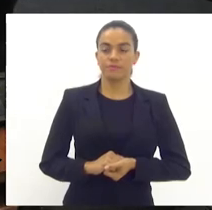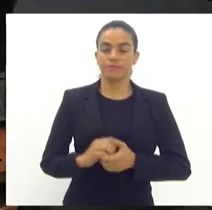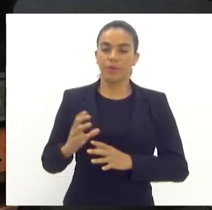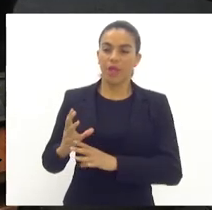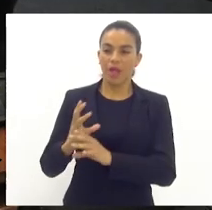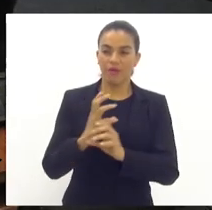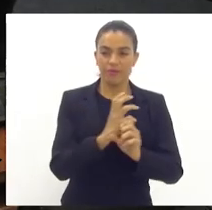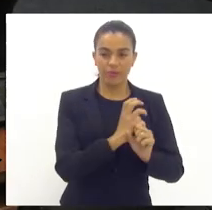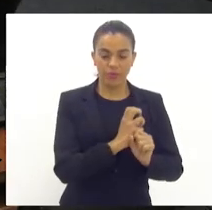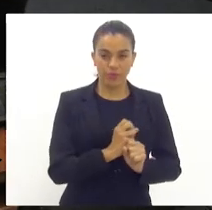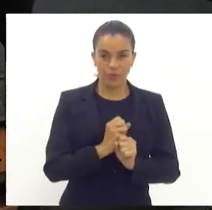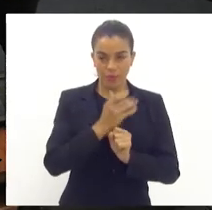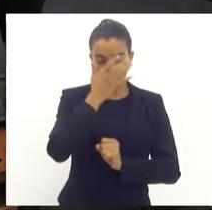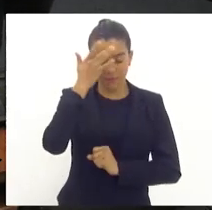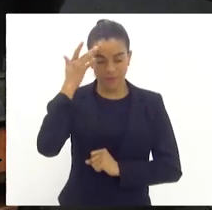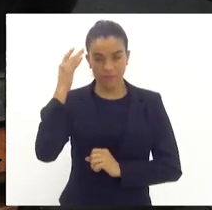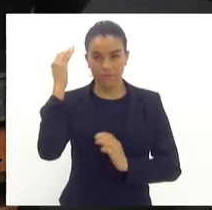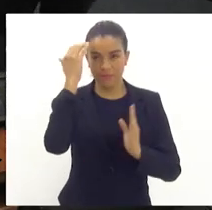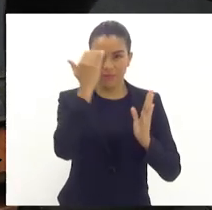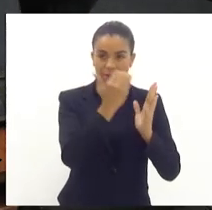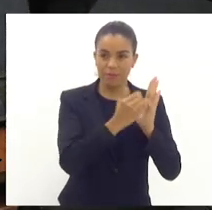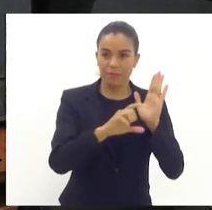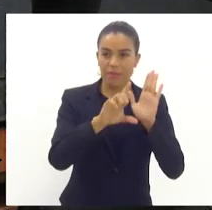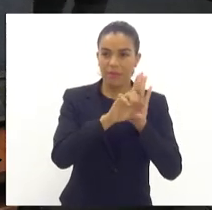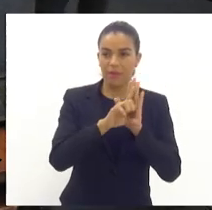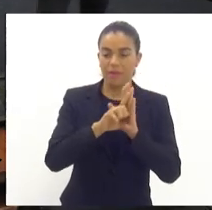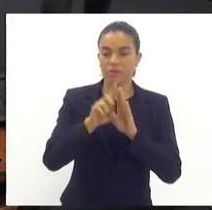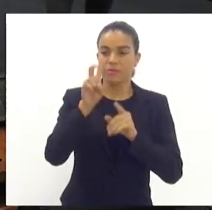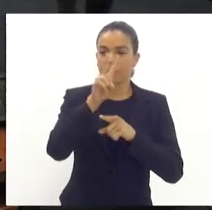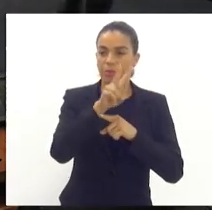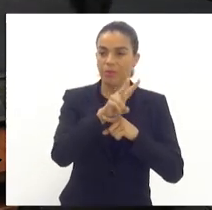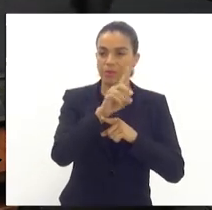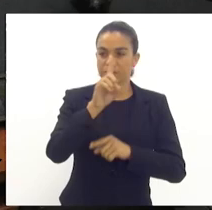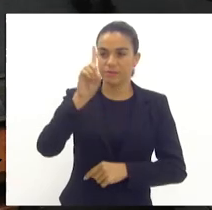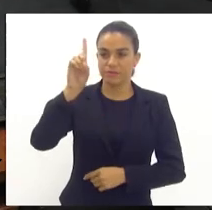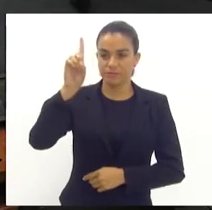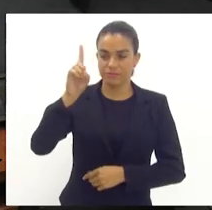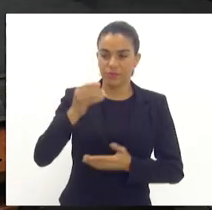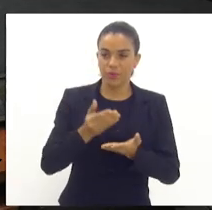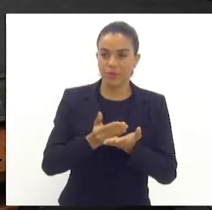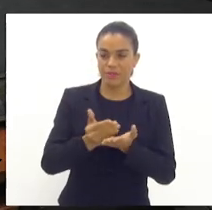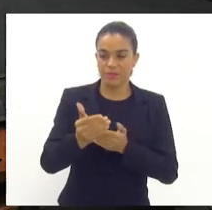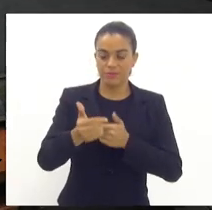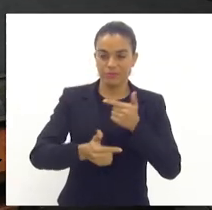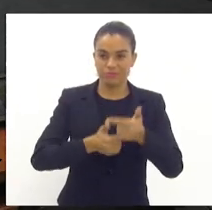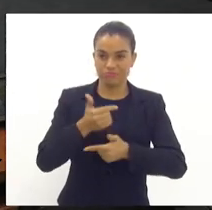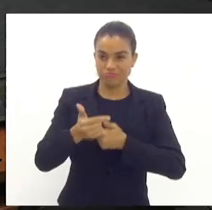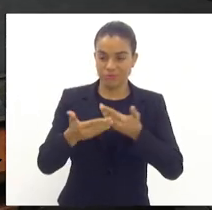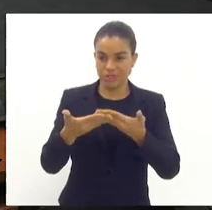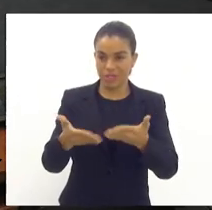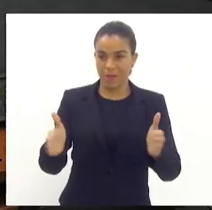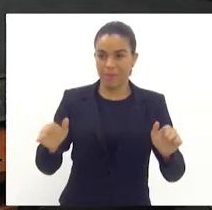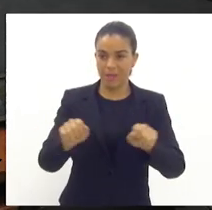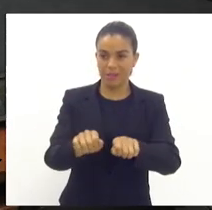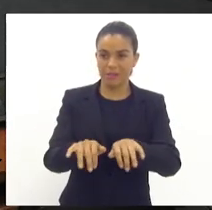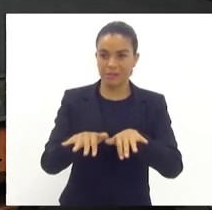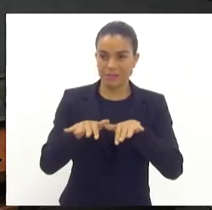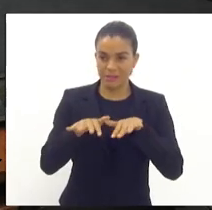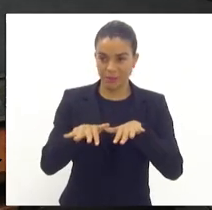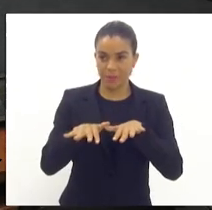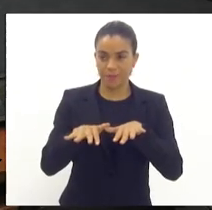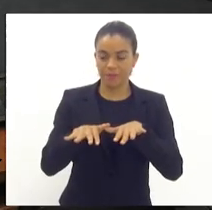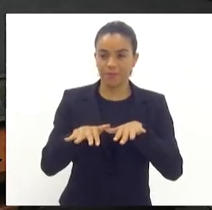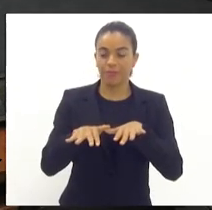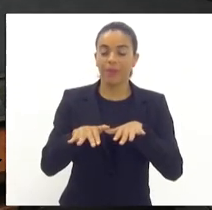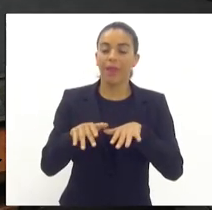Havendo o número legal e sob a proteção de Deus, iniciamos o nosso trabalho. Está aberta a sessão.